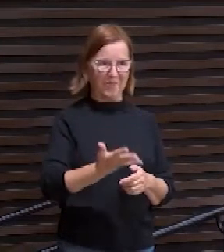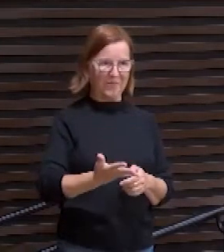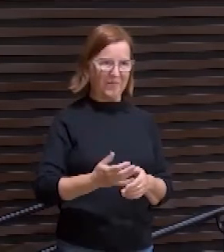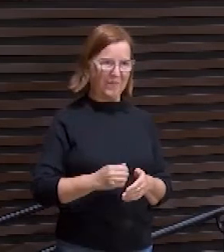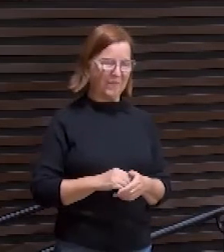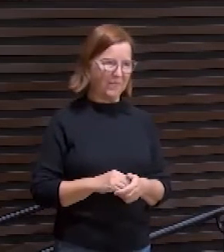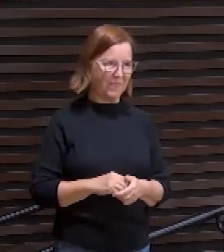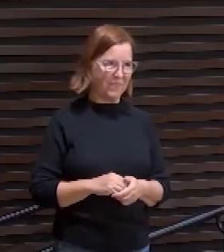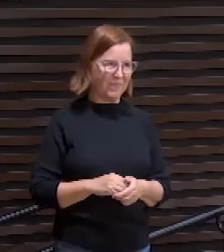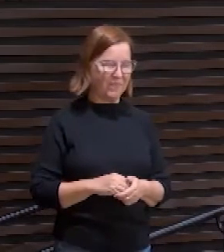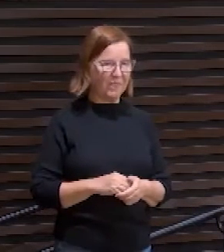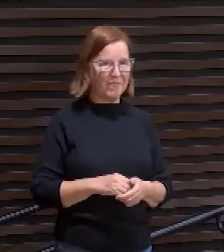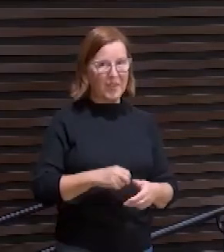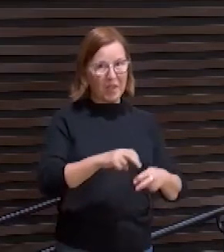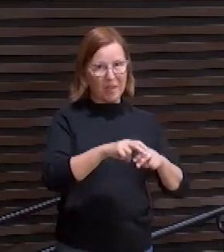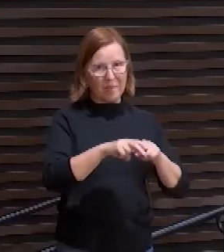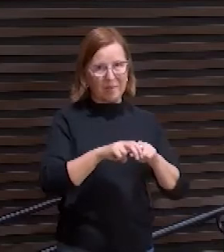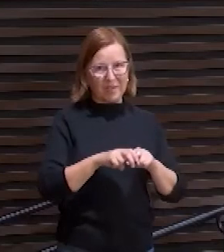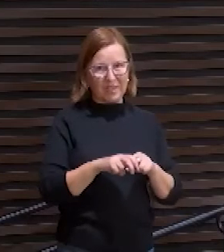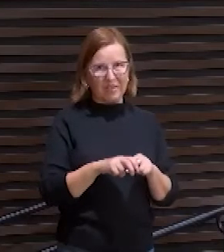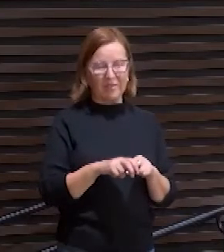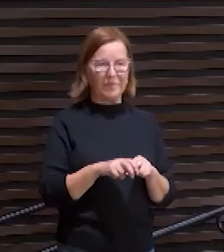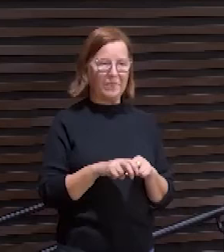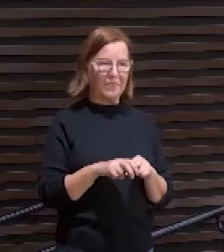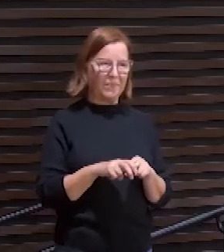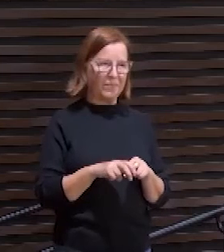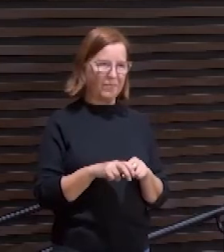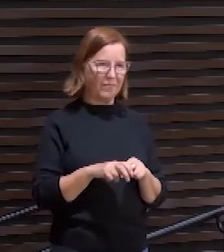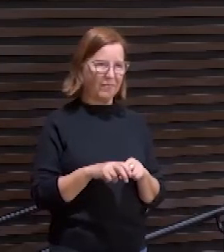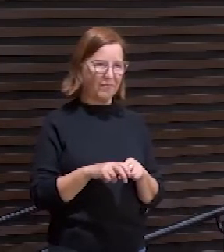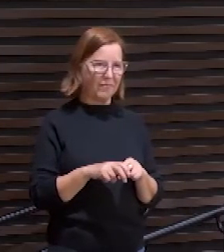E é por isso que